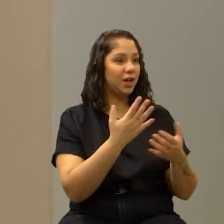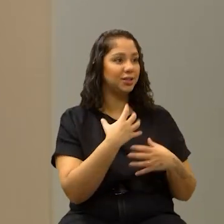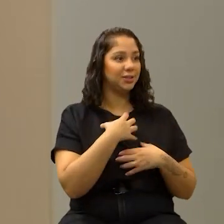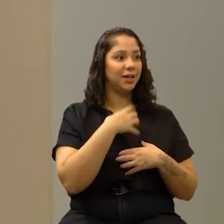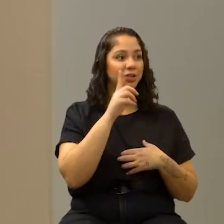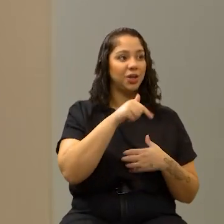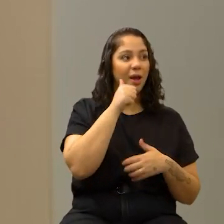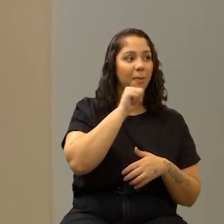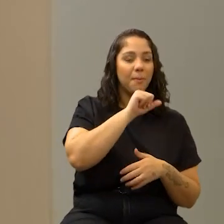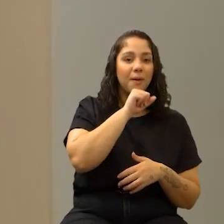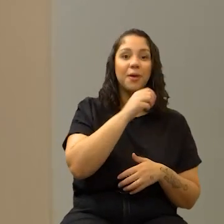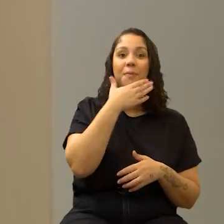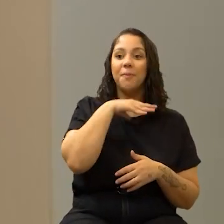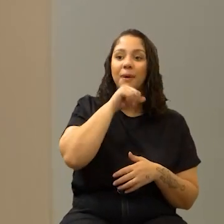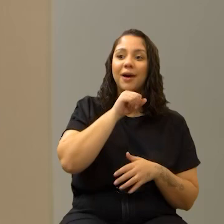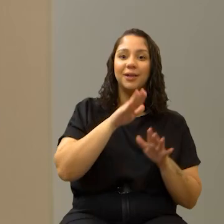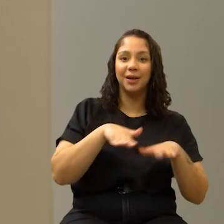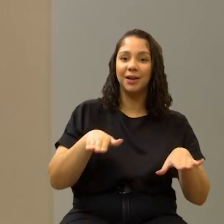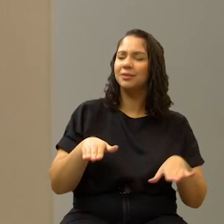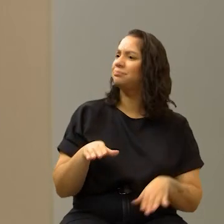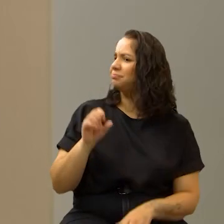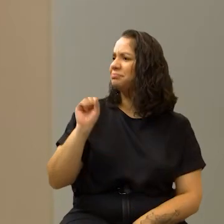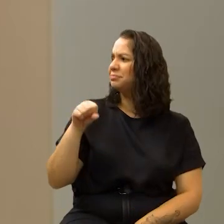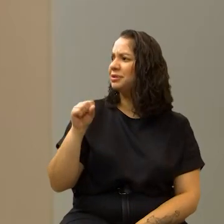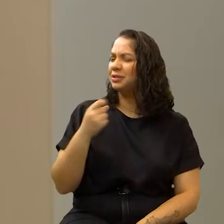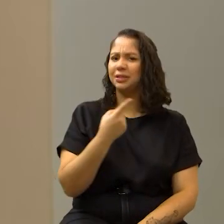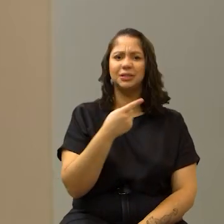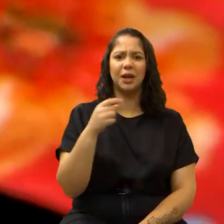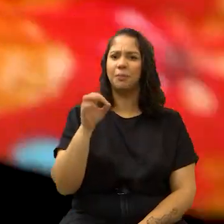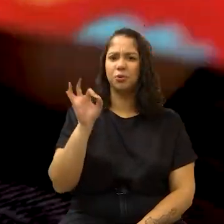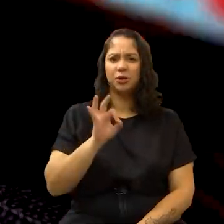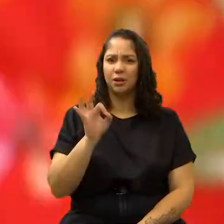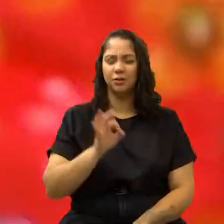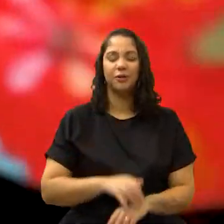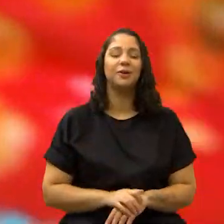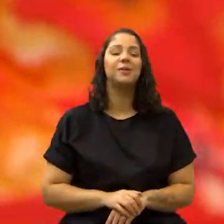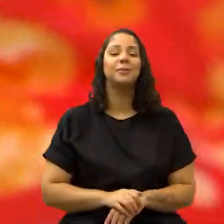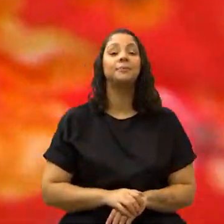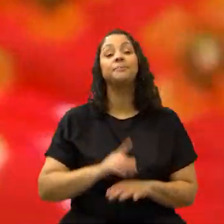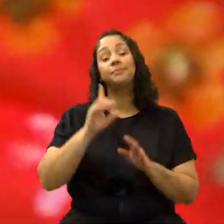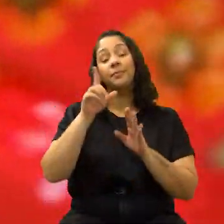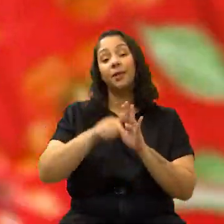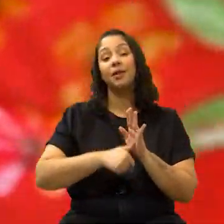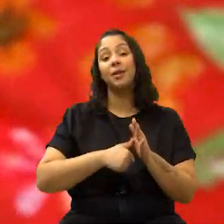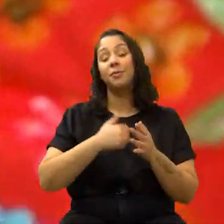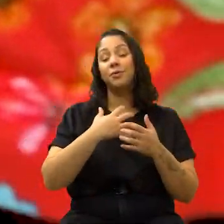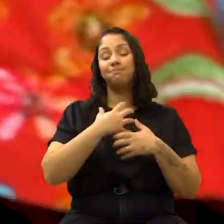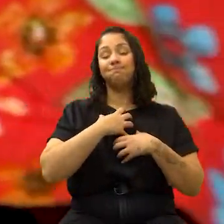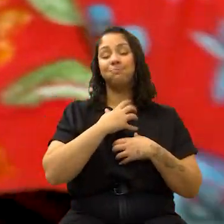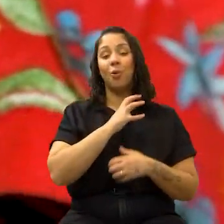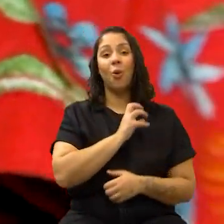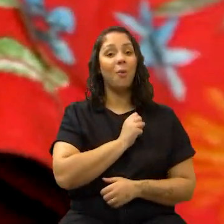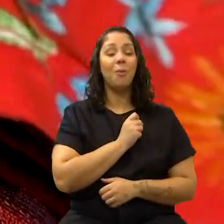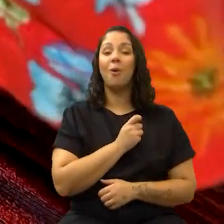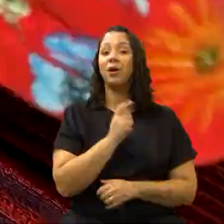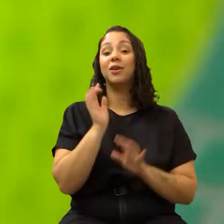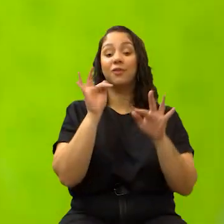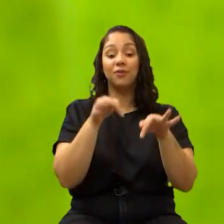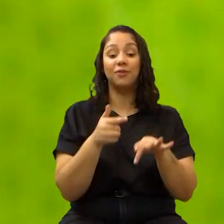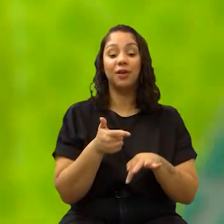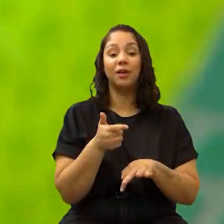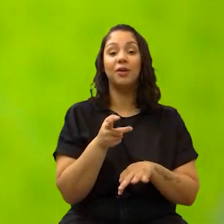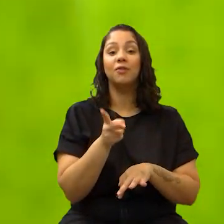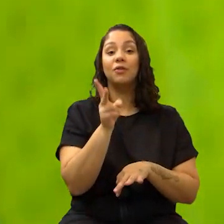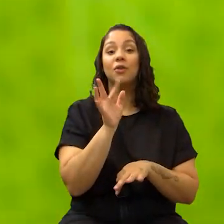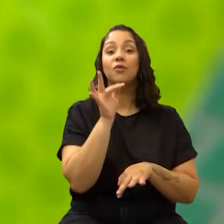Você se sente pai das crianças? Com toda certeza, 100%. No final, o que fica é o sentimento de um amor que não tem fim.